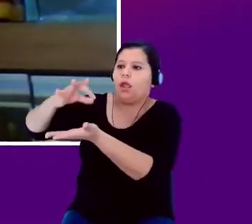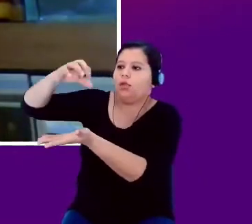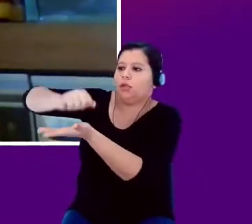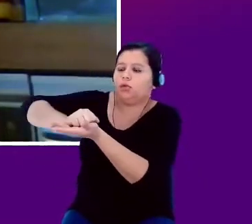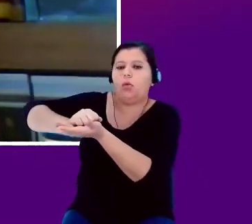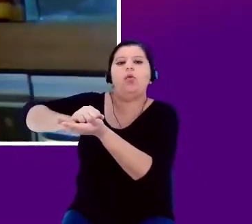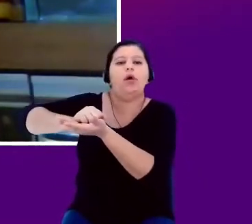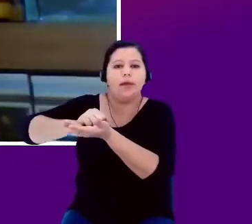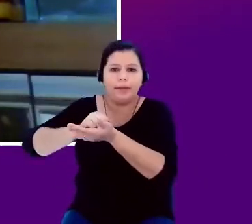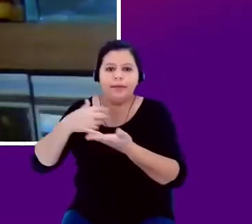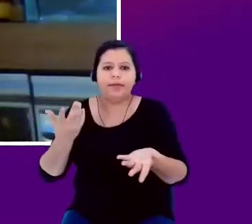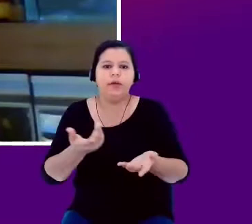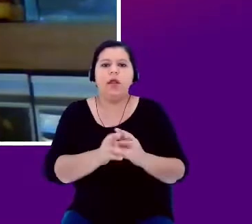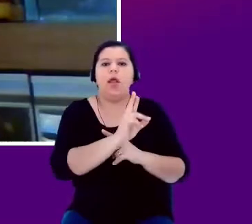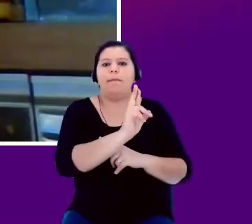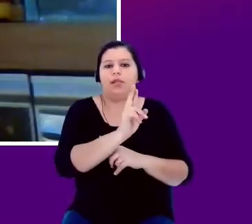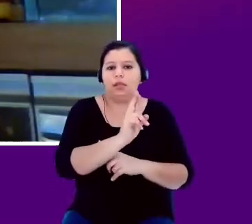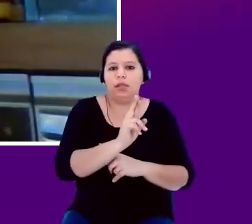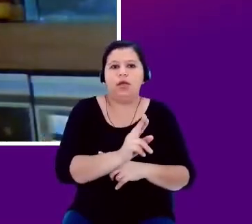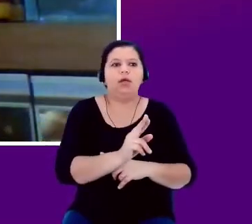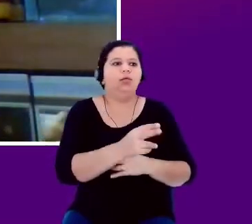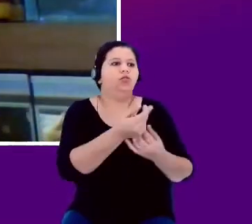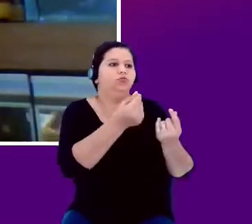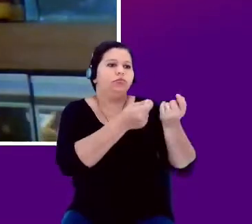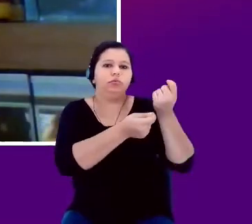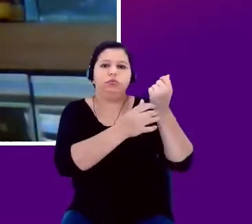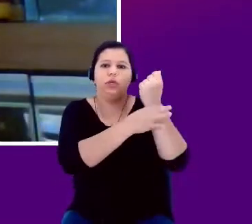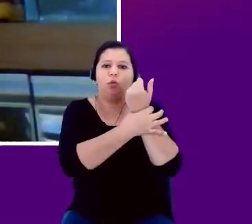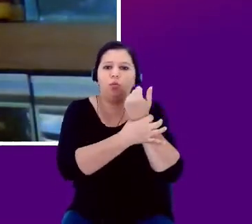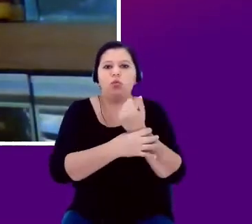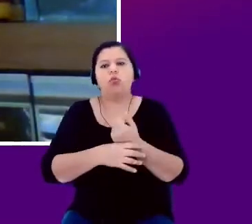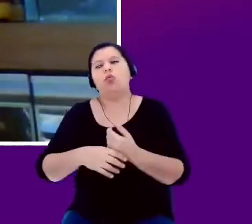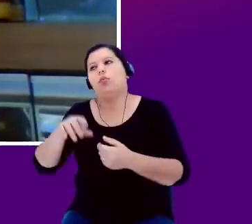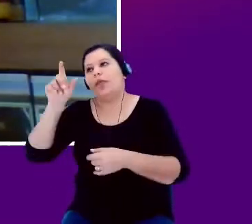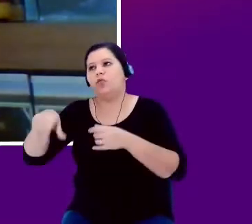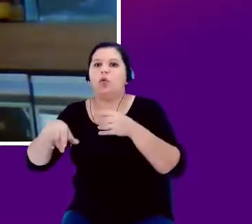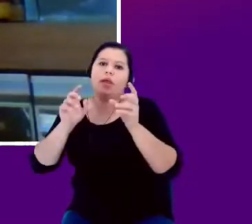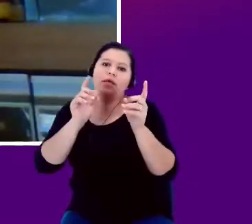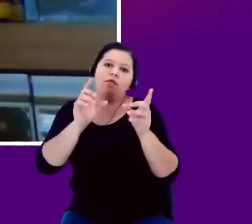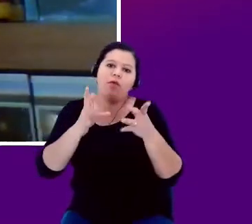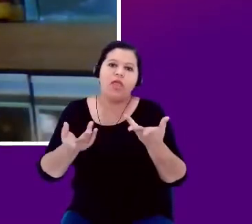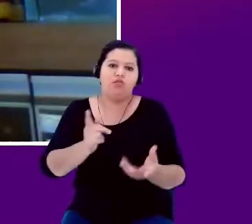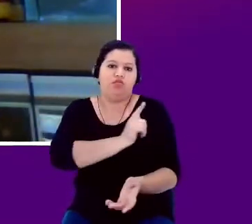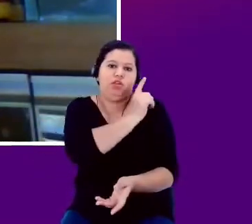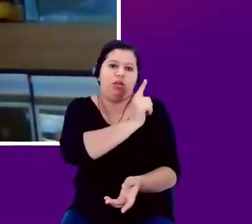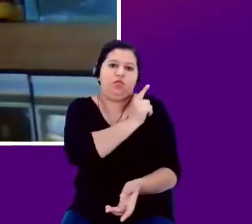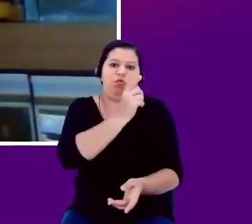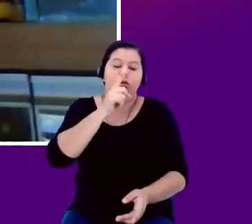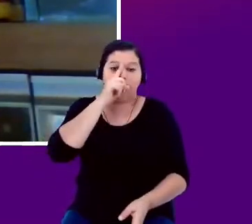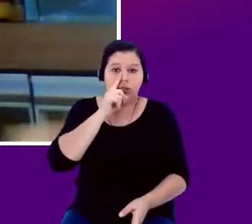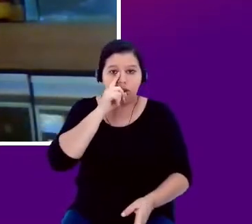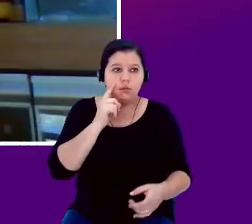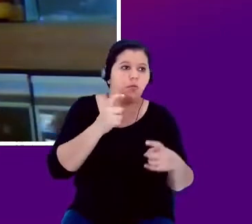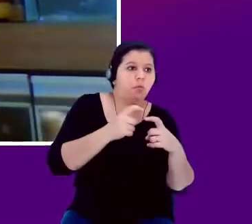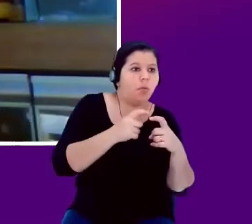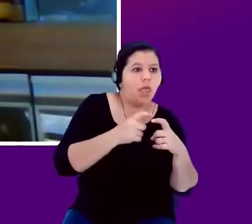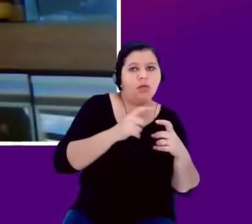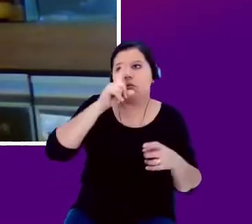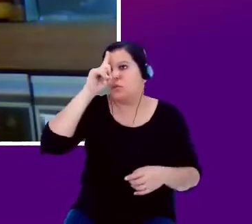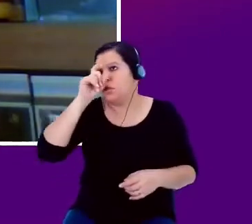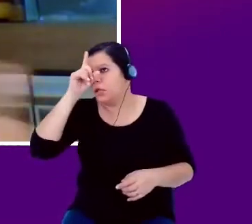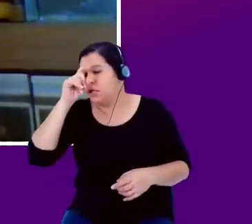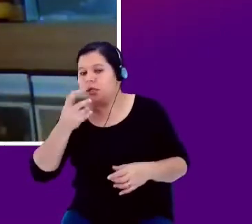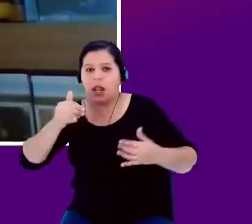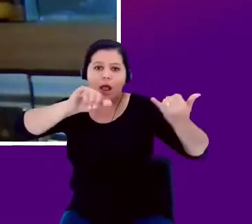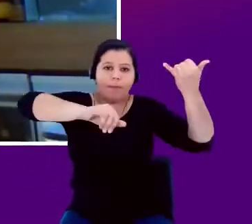estipulantes, representantes de seguros, resseguradores, corretores, gerenciadores de riscos, médicos, clínicas, hospitais,